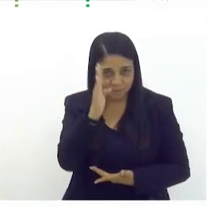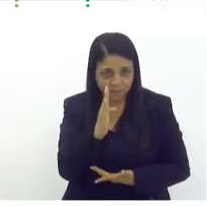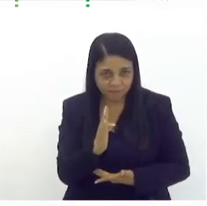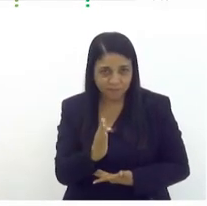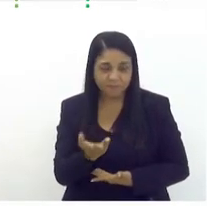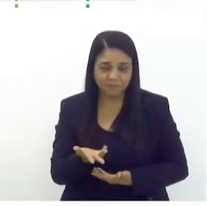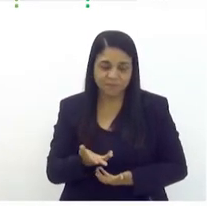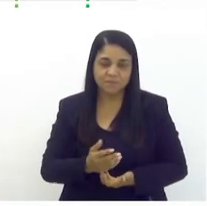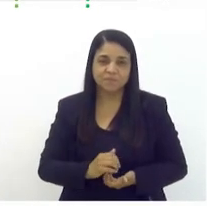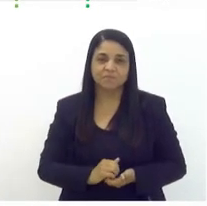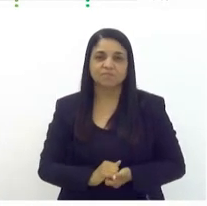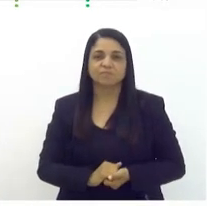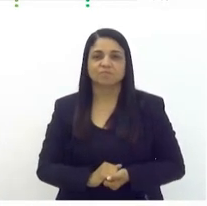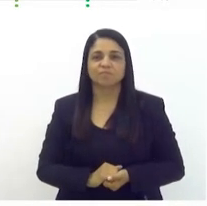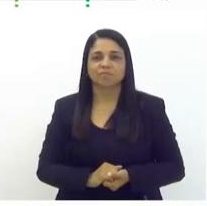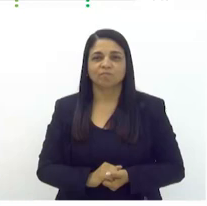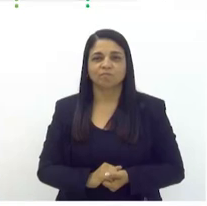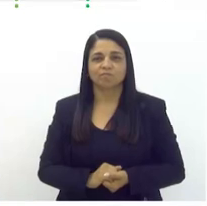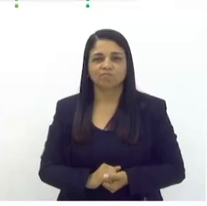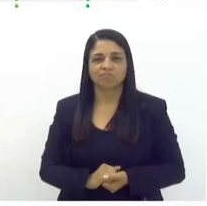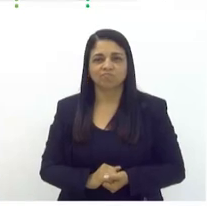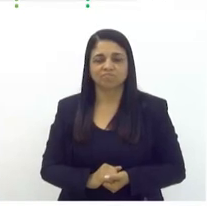mais alto mas elevado